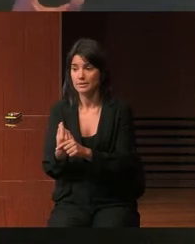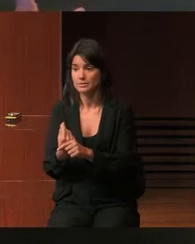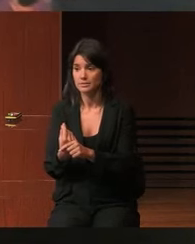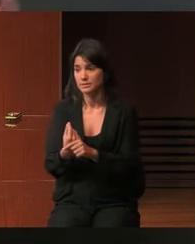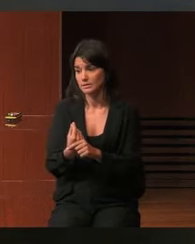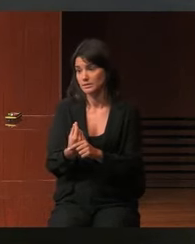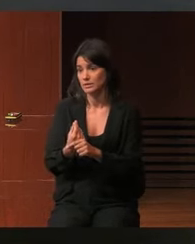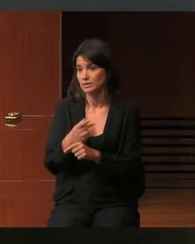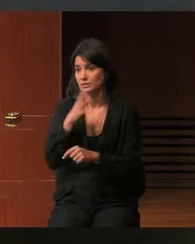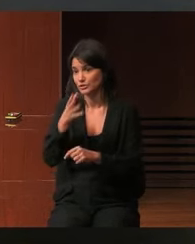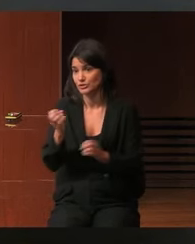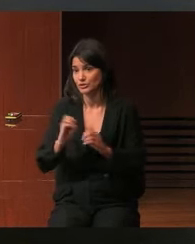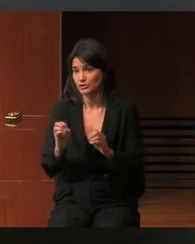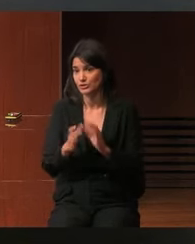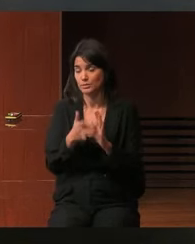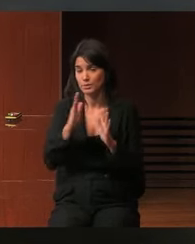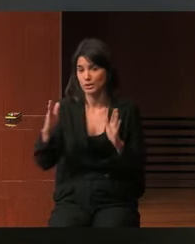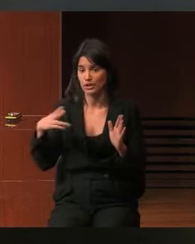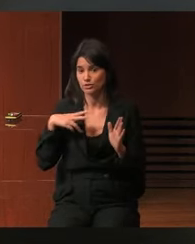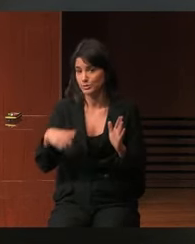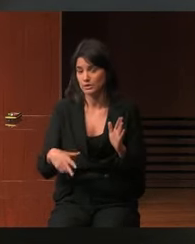nas bibliotecas portuguesas,